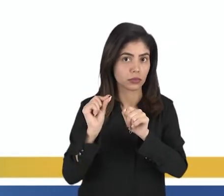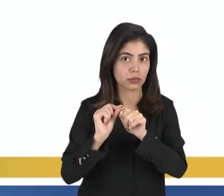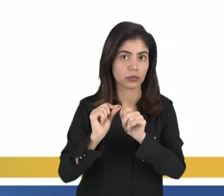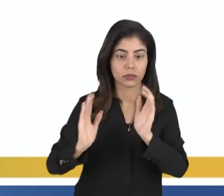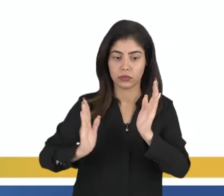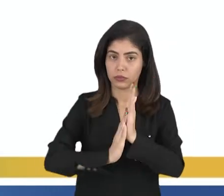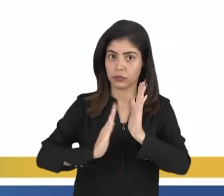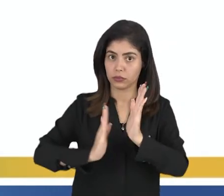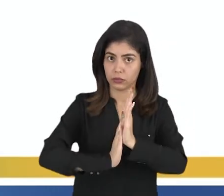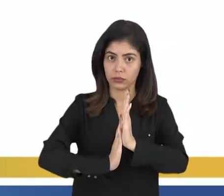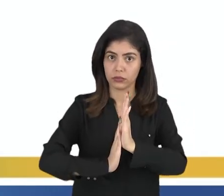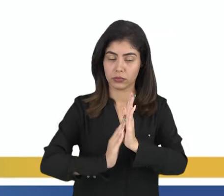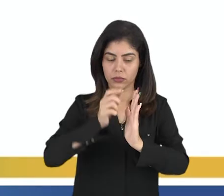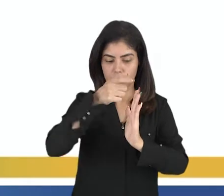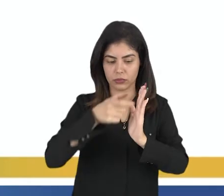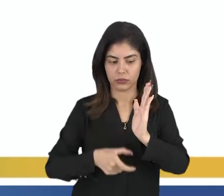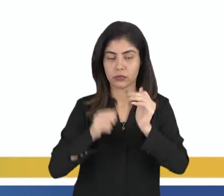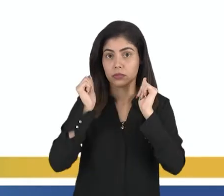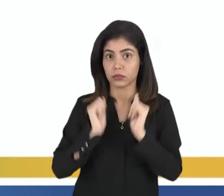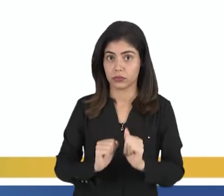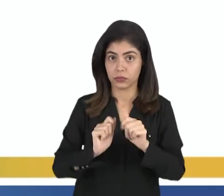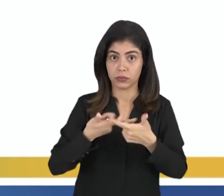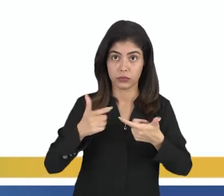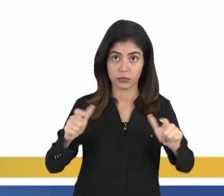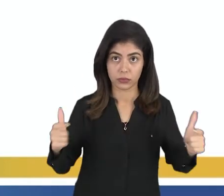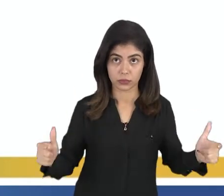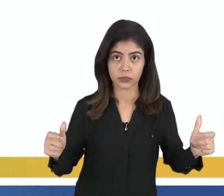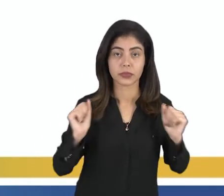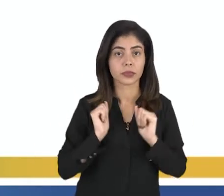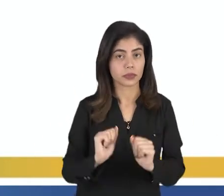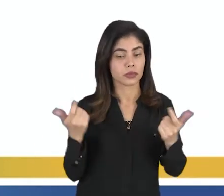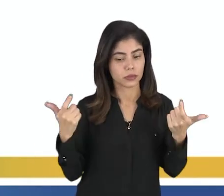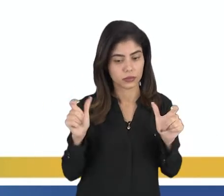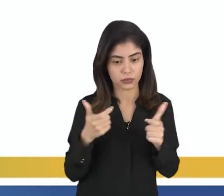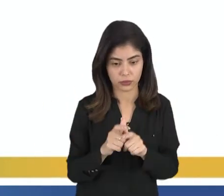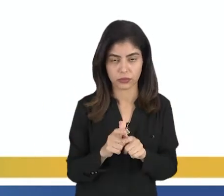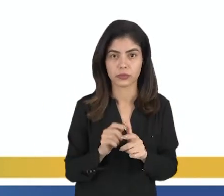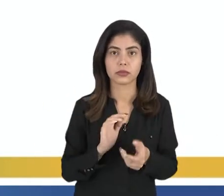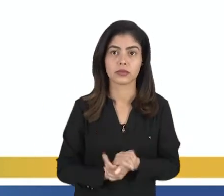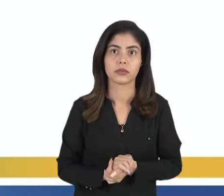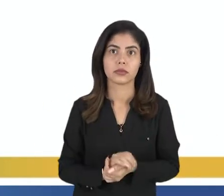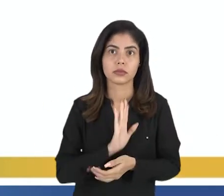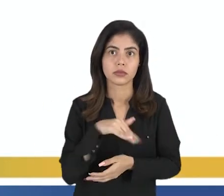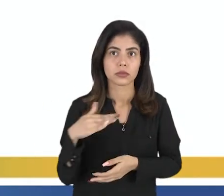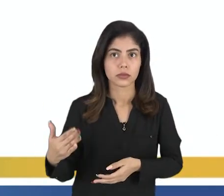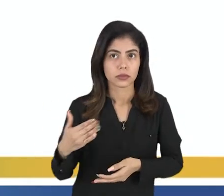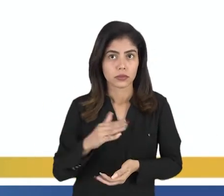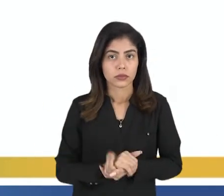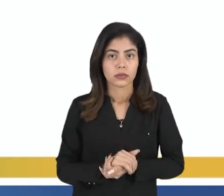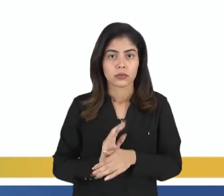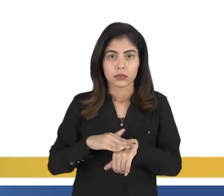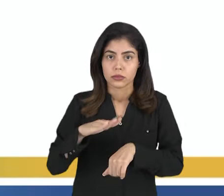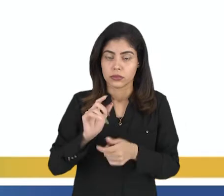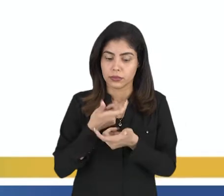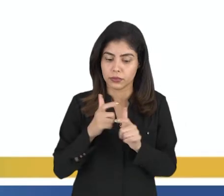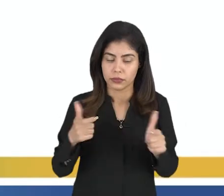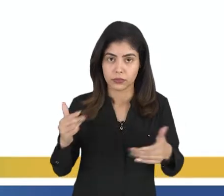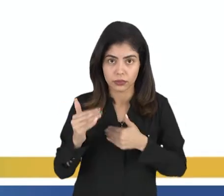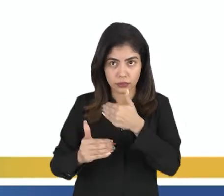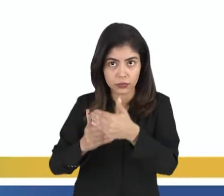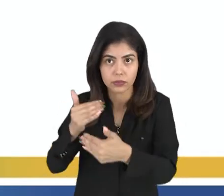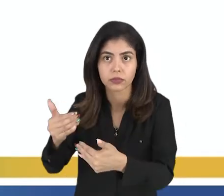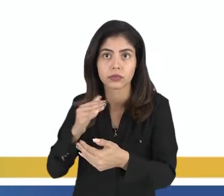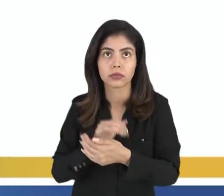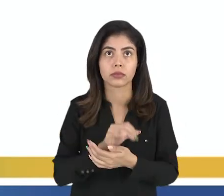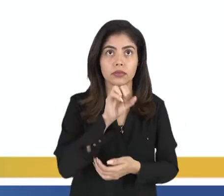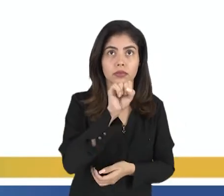faz na parede das artérias, né? Ela pode ser maior e pode ser menor. Quanto maior o